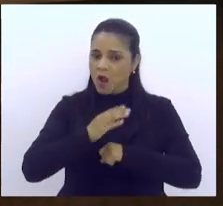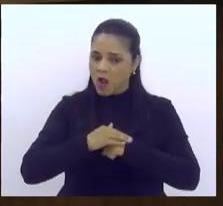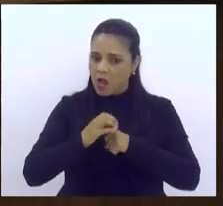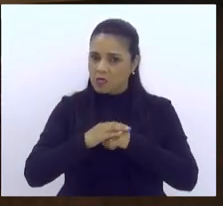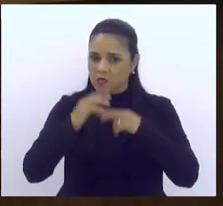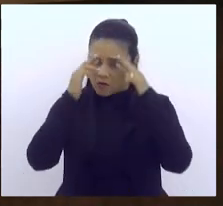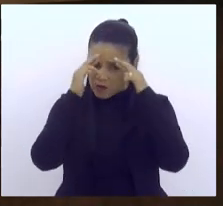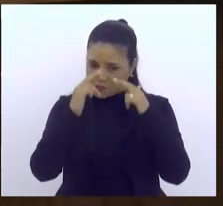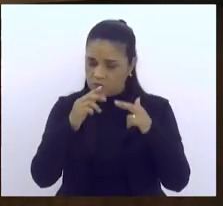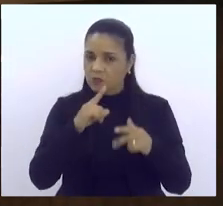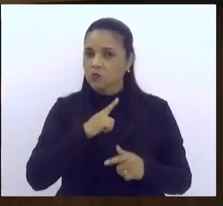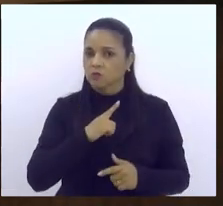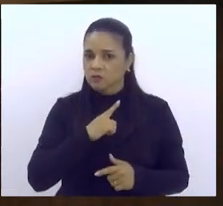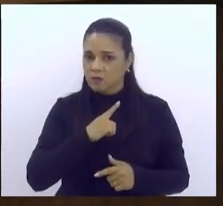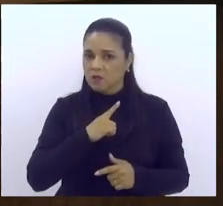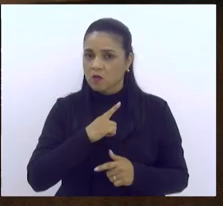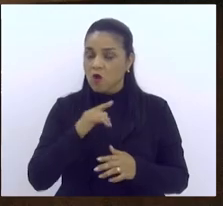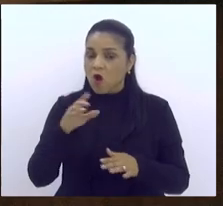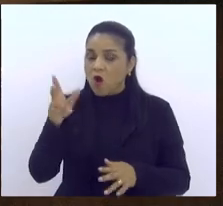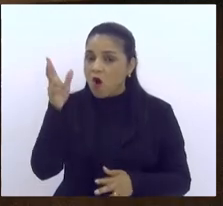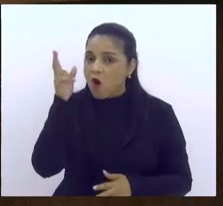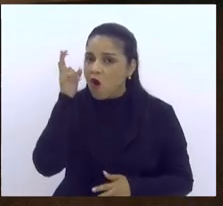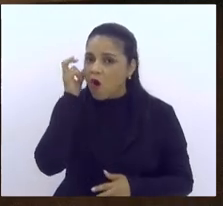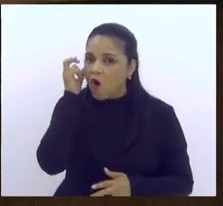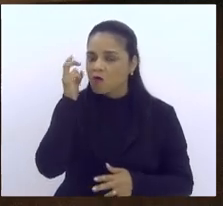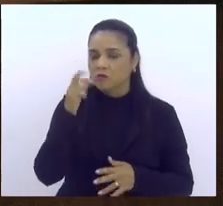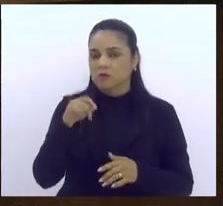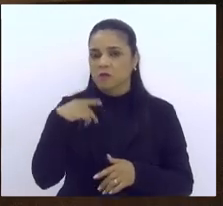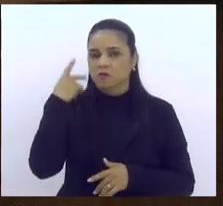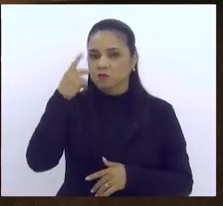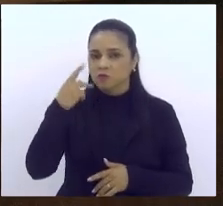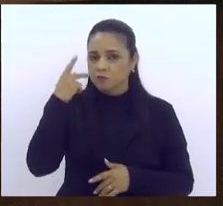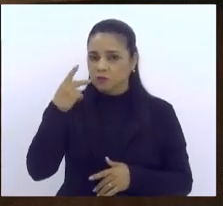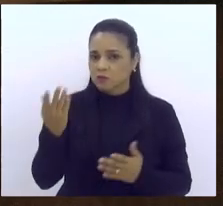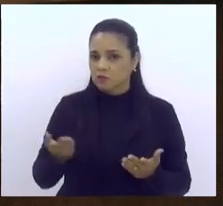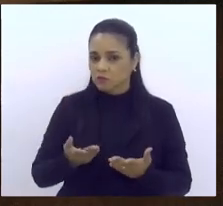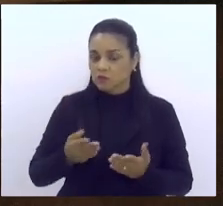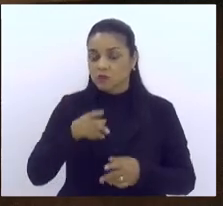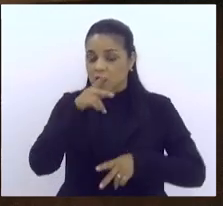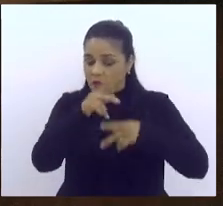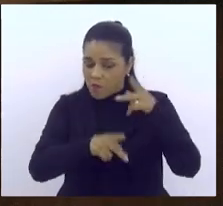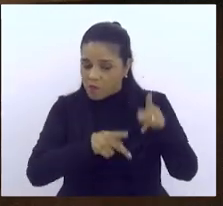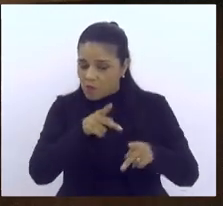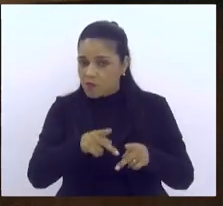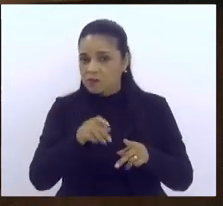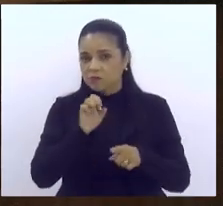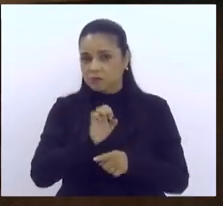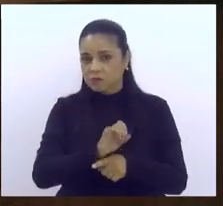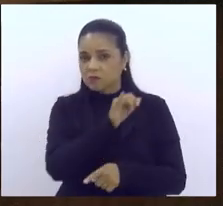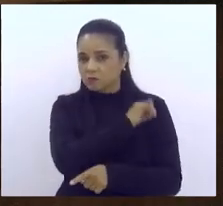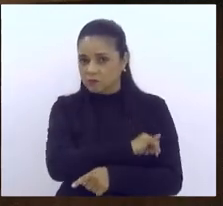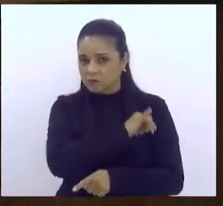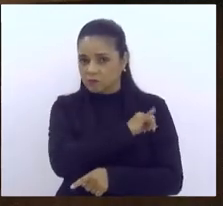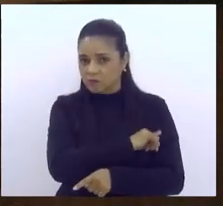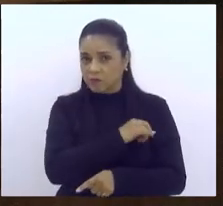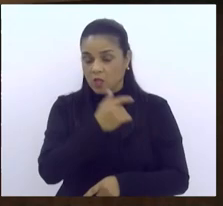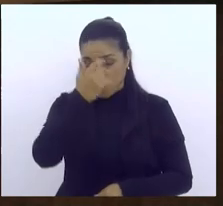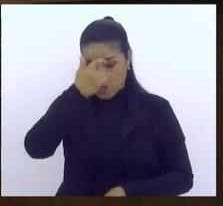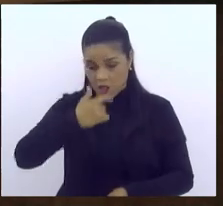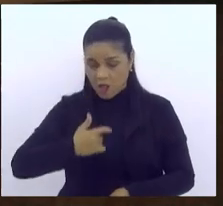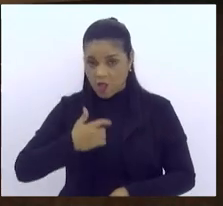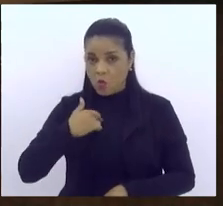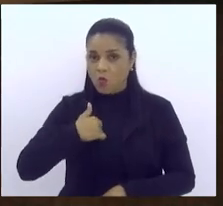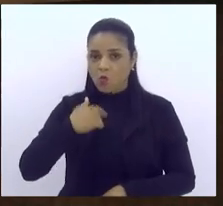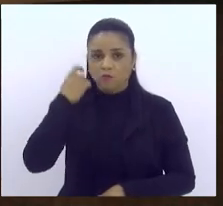ele, ouça esse parlamento e que a população do Rio de Janeiro saiba que, pelo menos de minha parte,